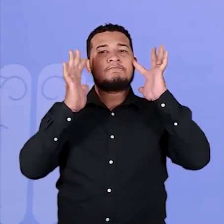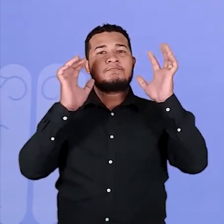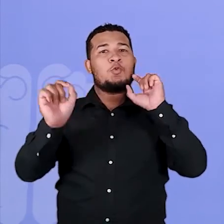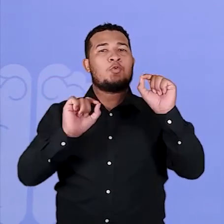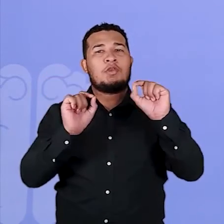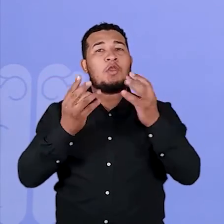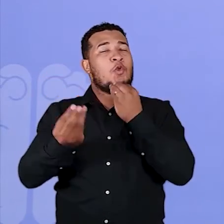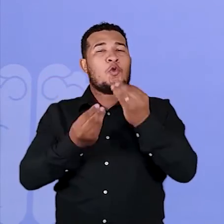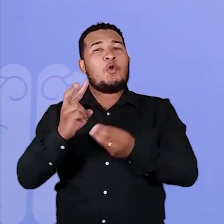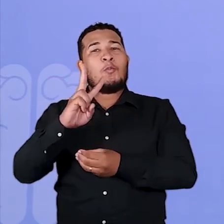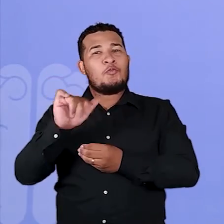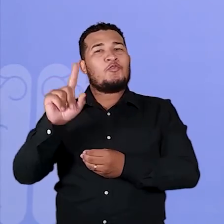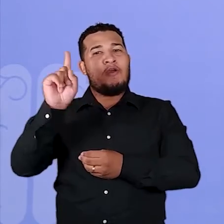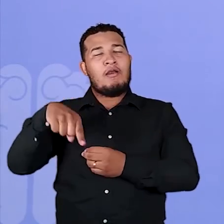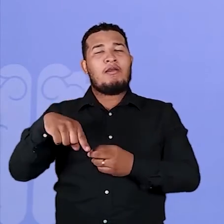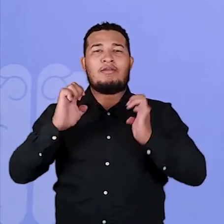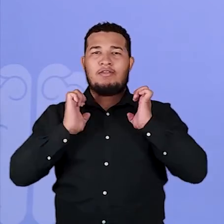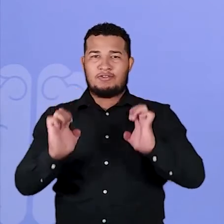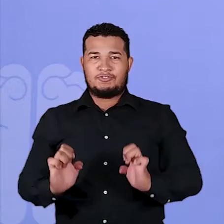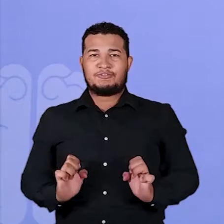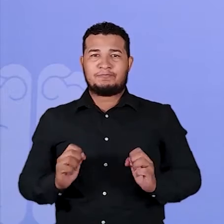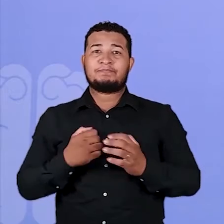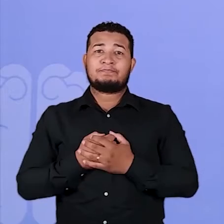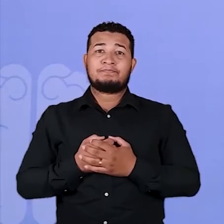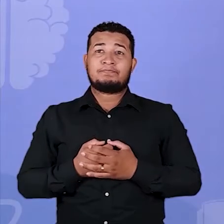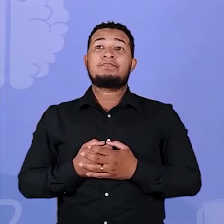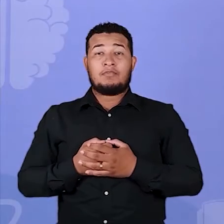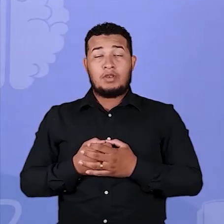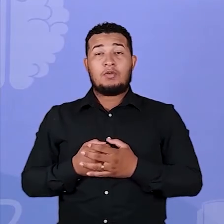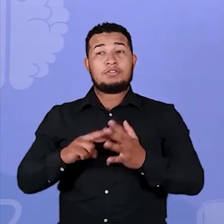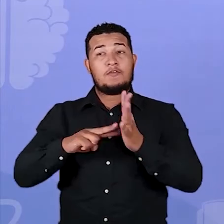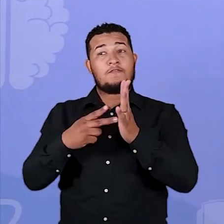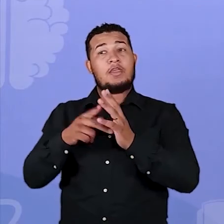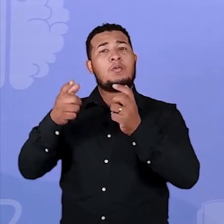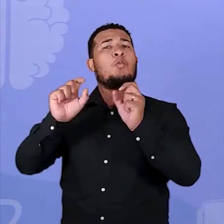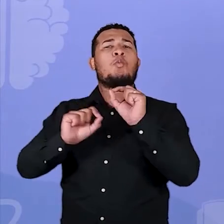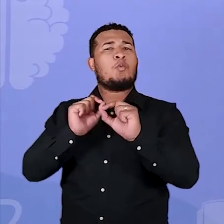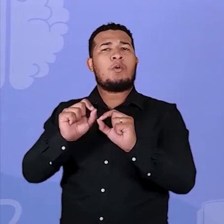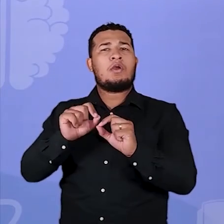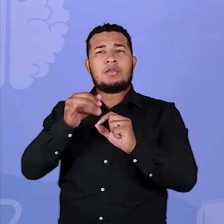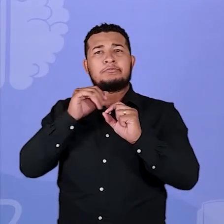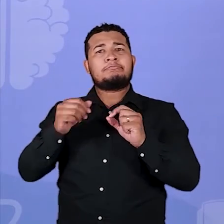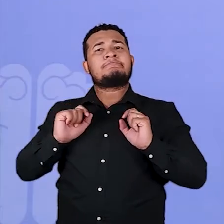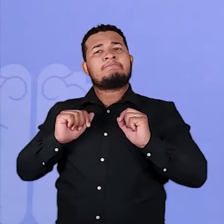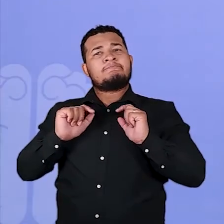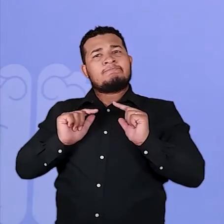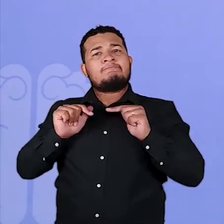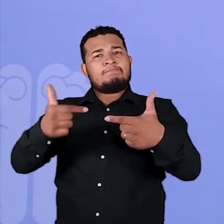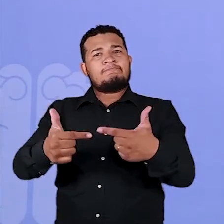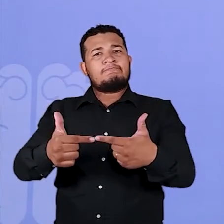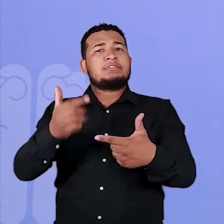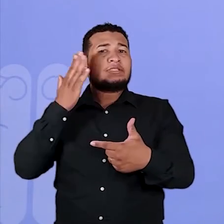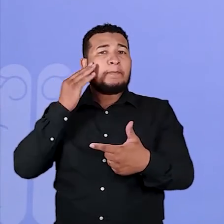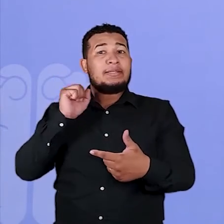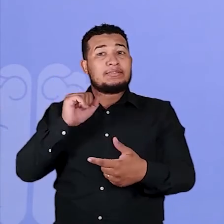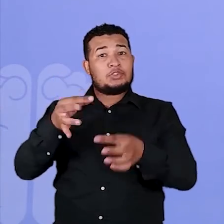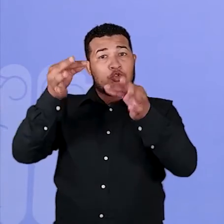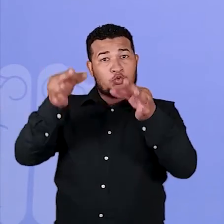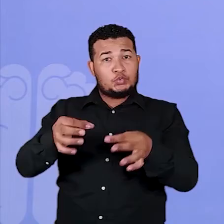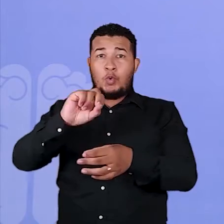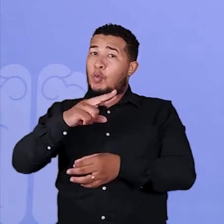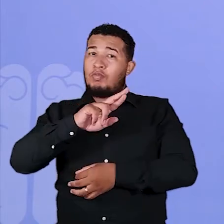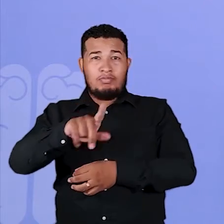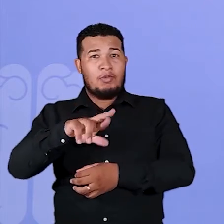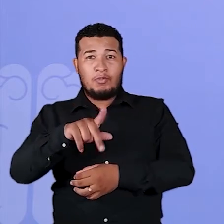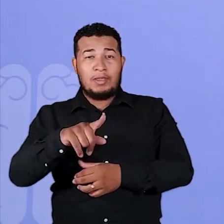pensar a ética. O raciocínio de Kant é o seguinte: uma ação para a gente começar a considerar se ela é